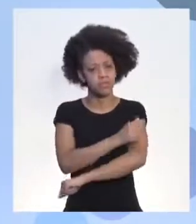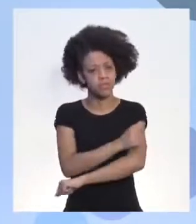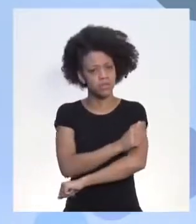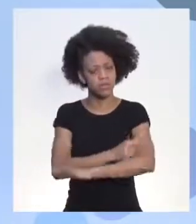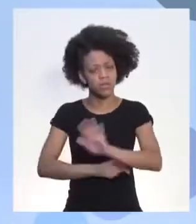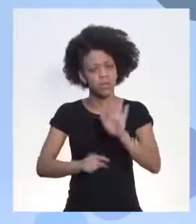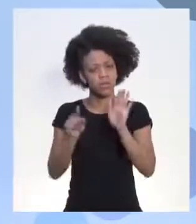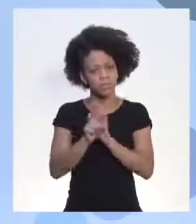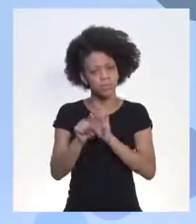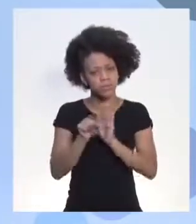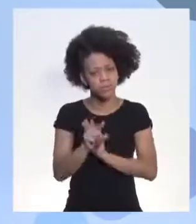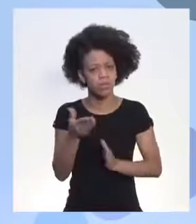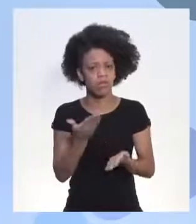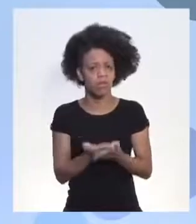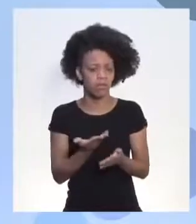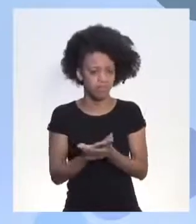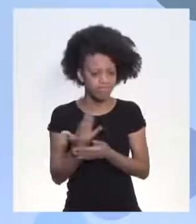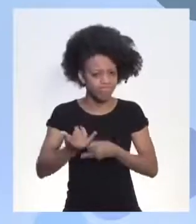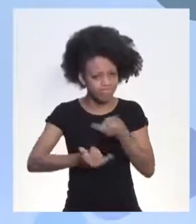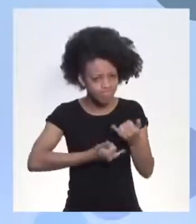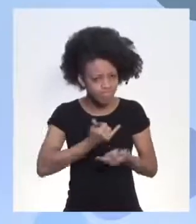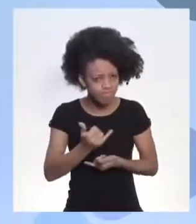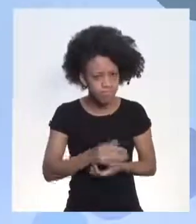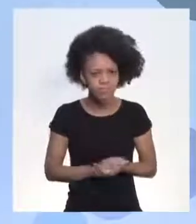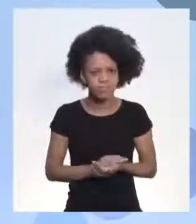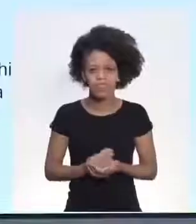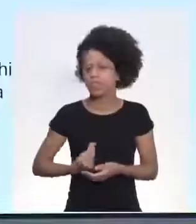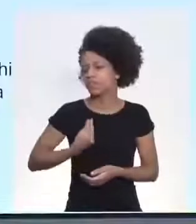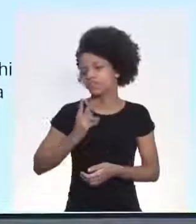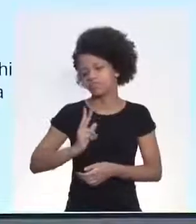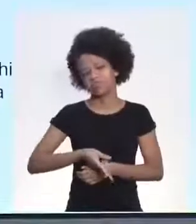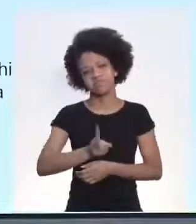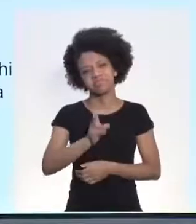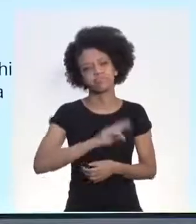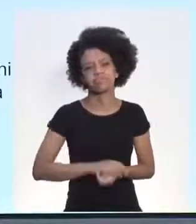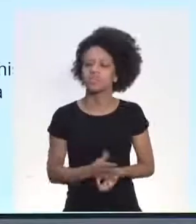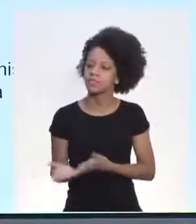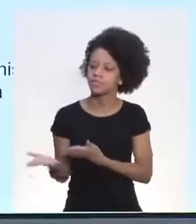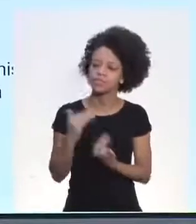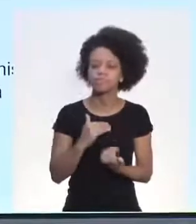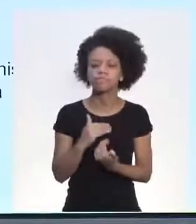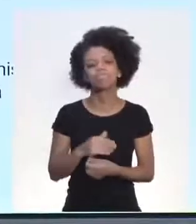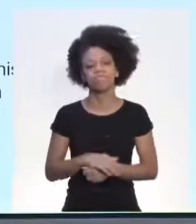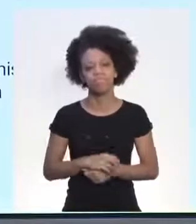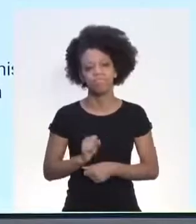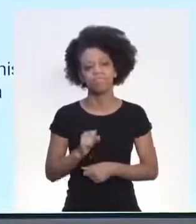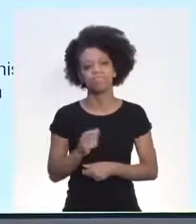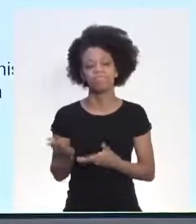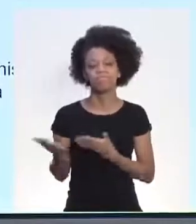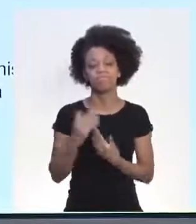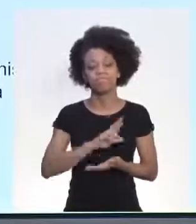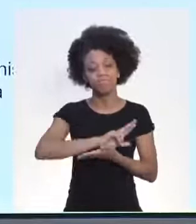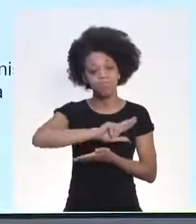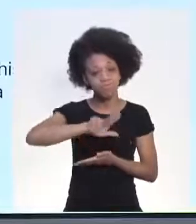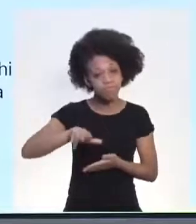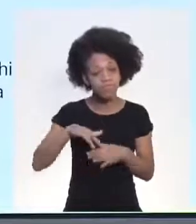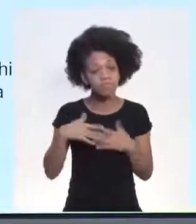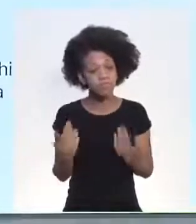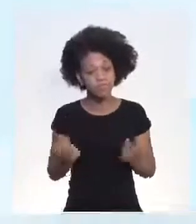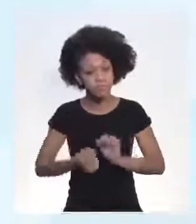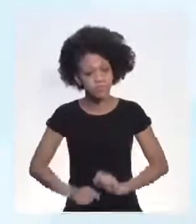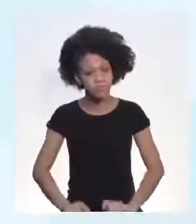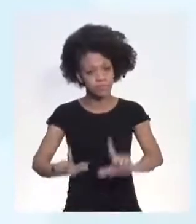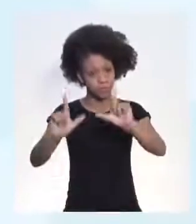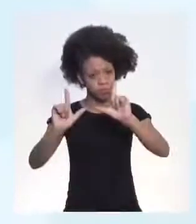perguntando, dizendo que a aula vai ser divertida e a vida que segue. Bora lá, então, vamos tentar uma aula aí um pouquinho diferenciada. Põe na tela para